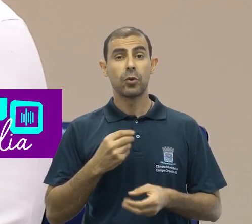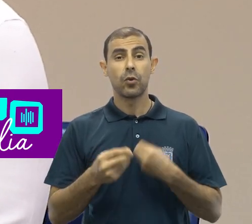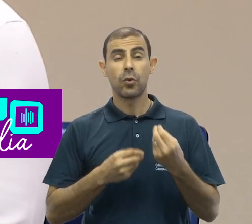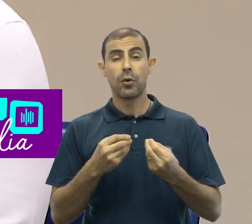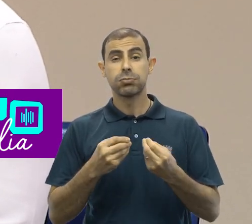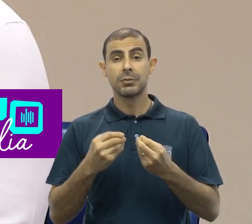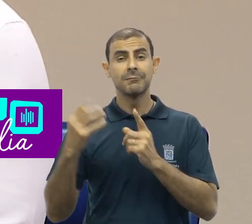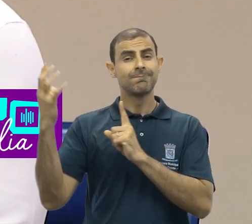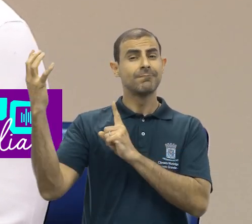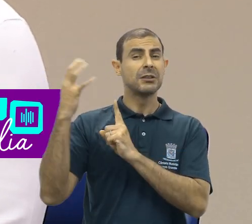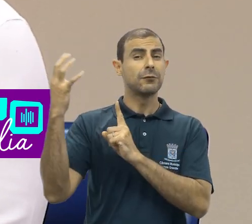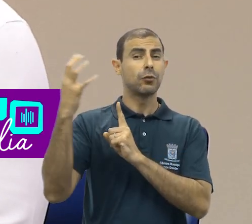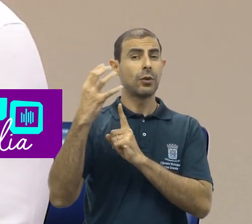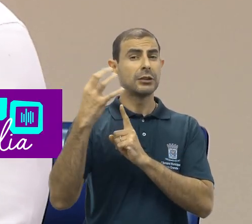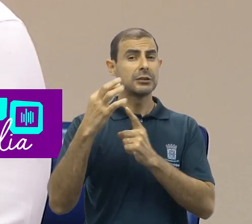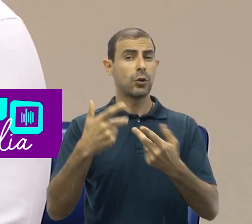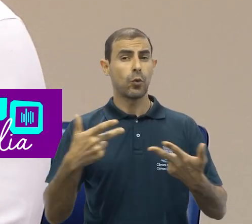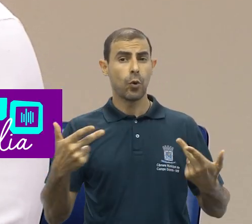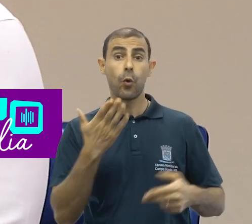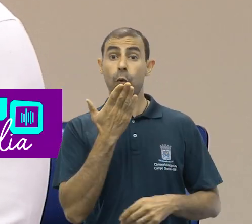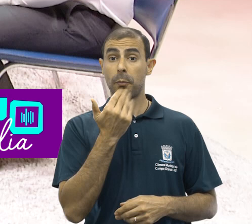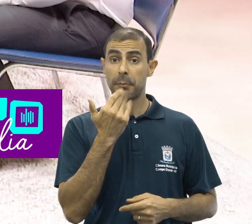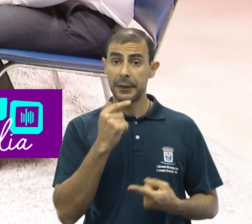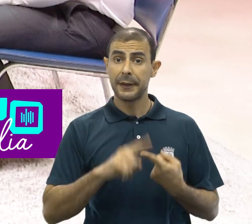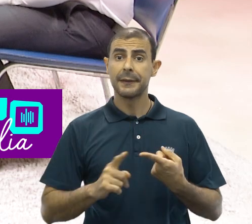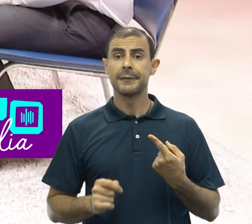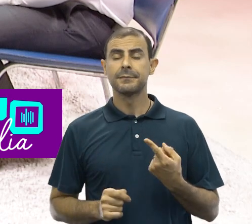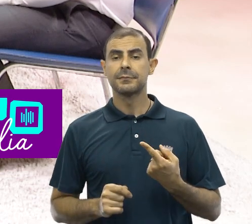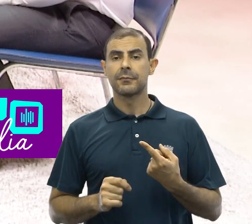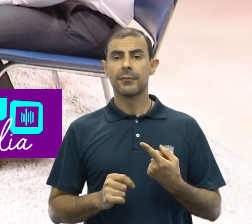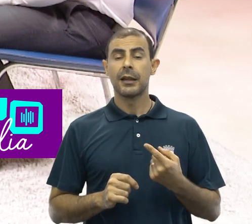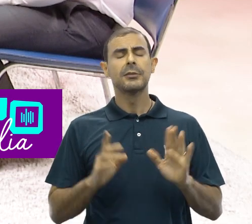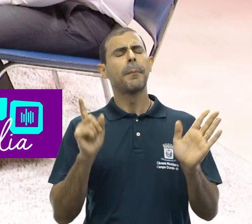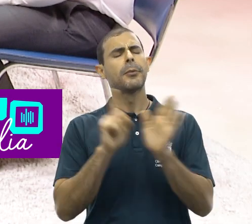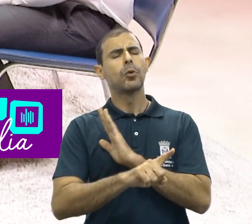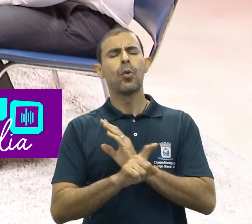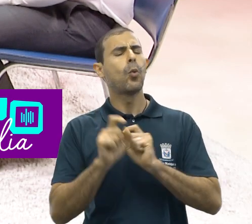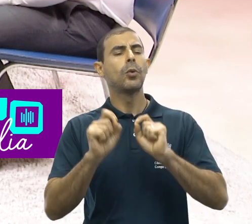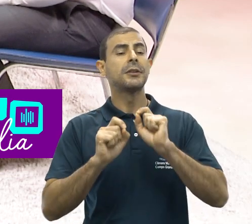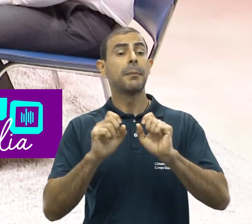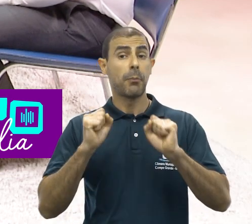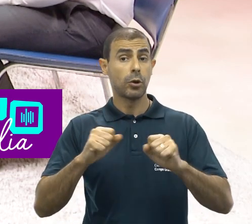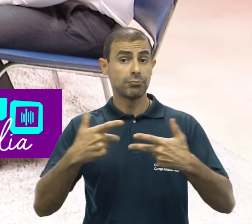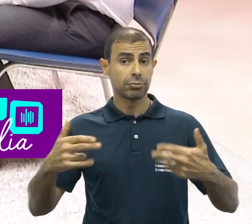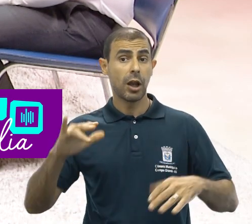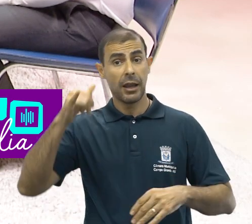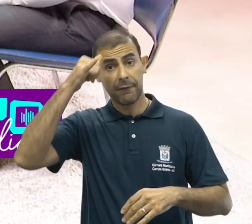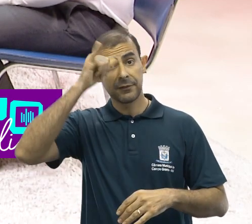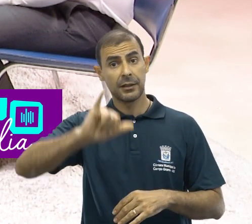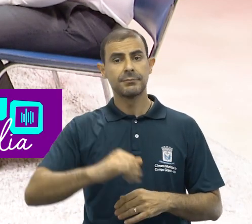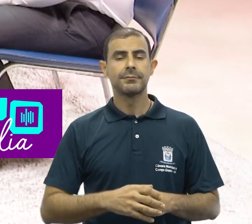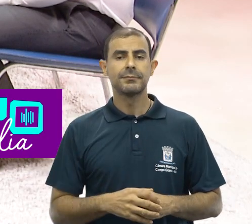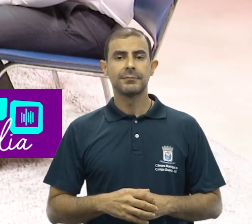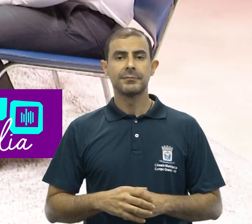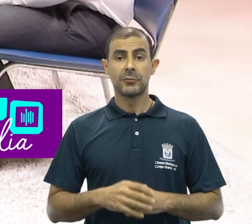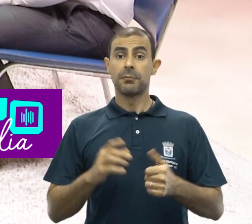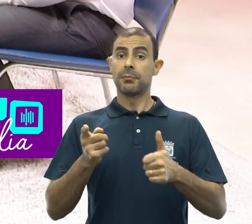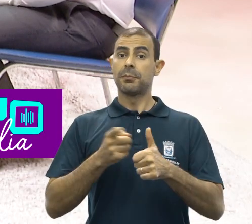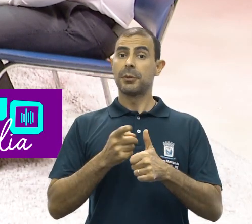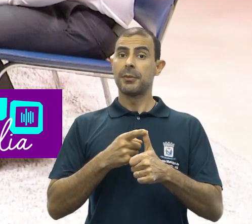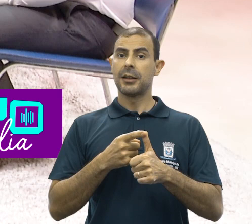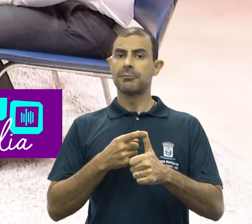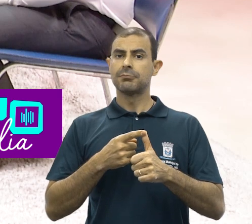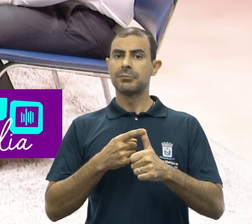exposição às coisas do dia a dia, a alimentação... Então, o que a gente pode fazer, por exemplo, para prevenir isso? A